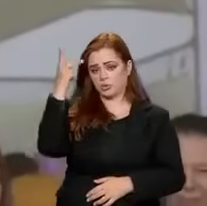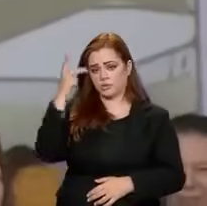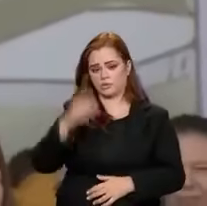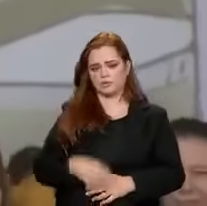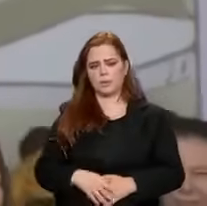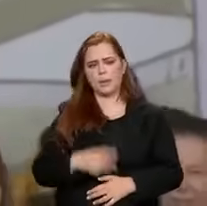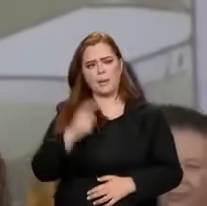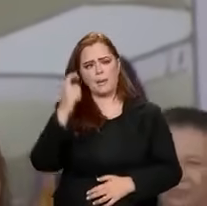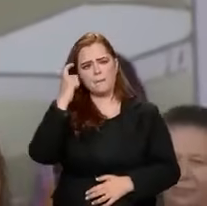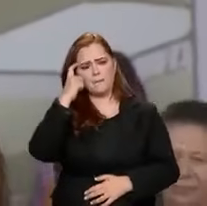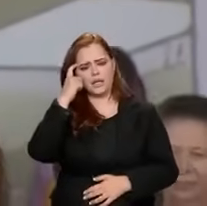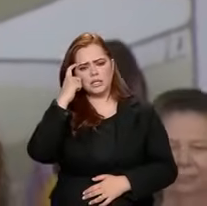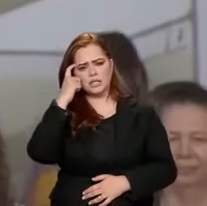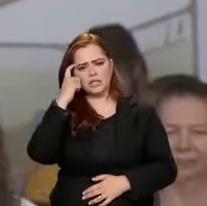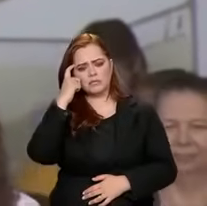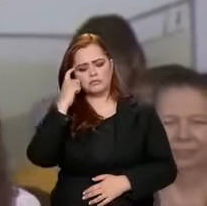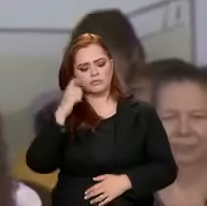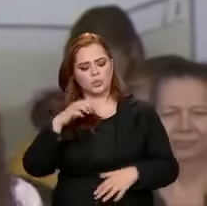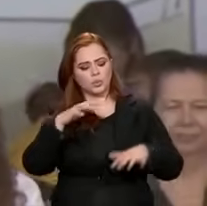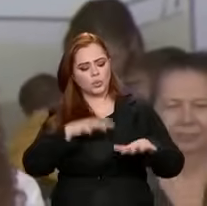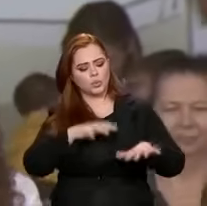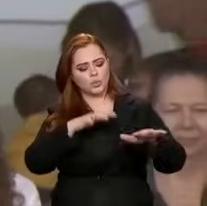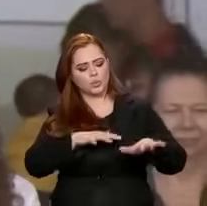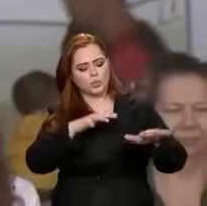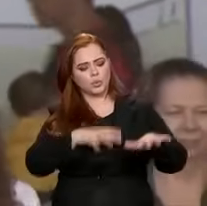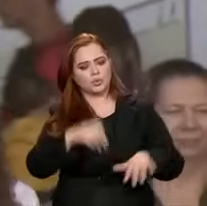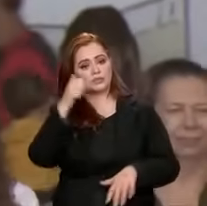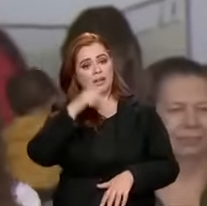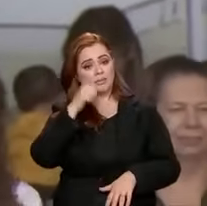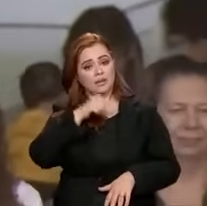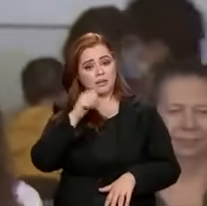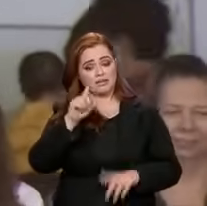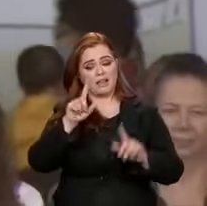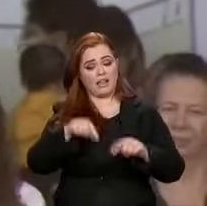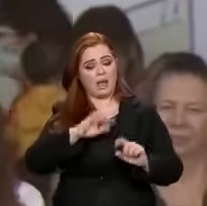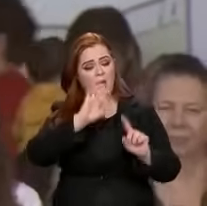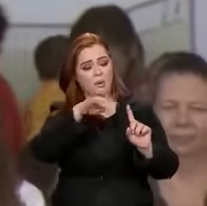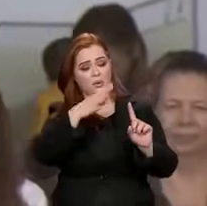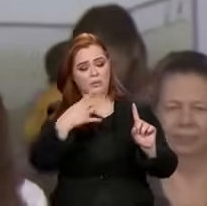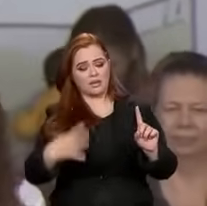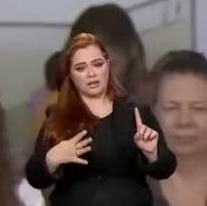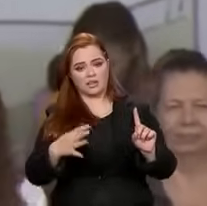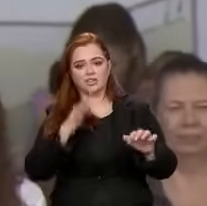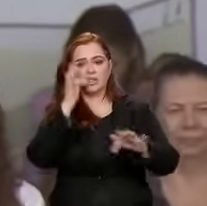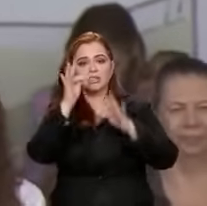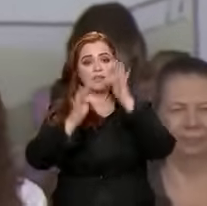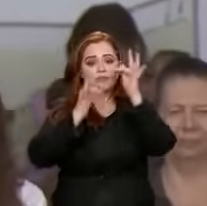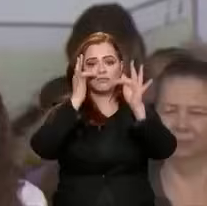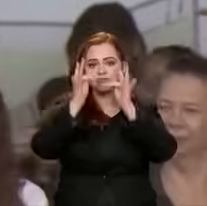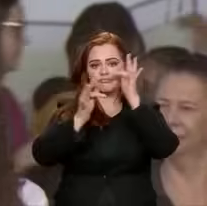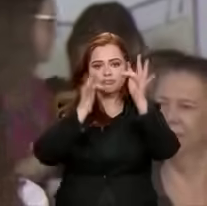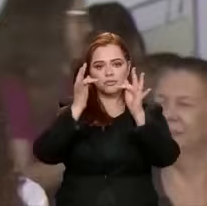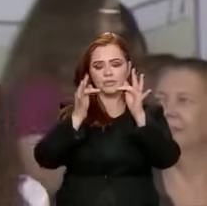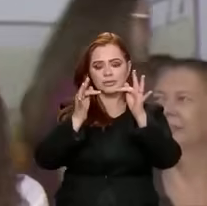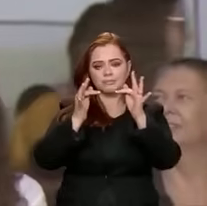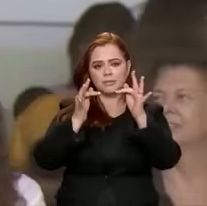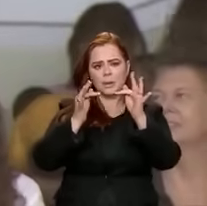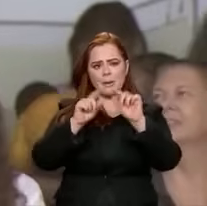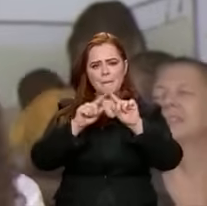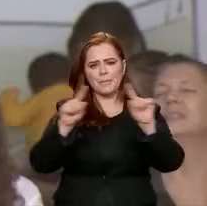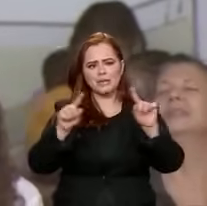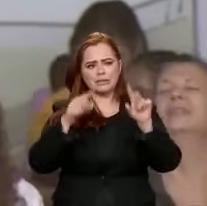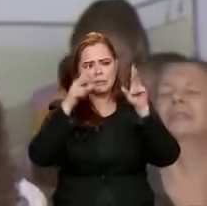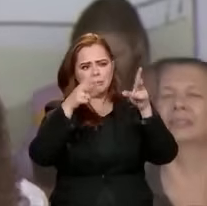acham que a marcha das Margaridas em homenagem as flores e elas